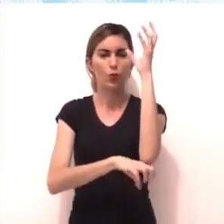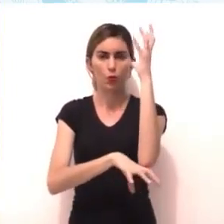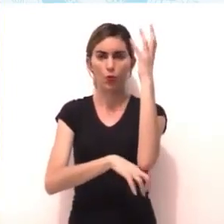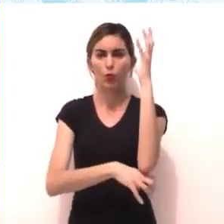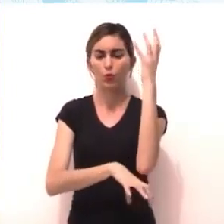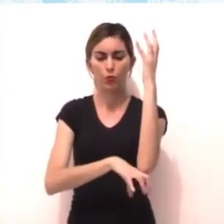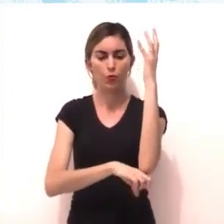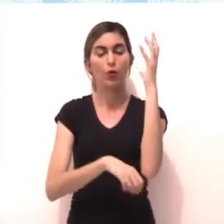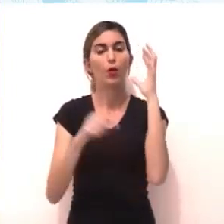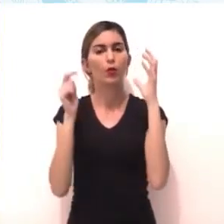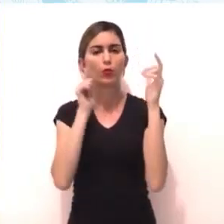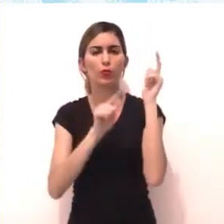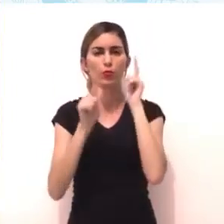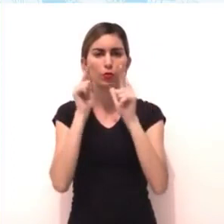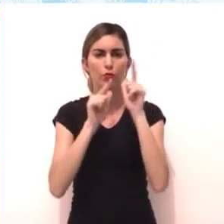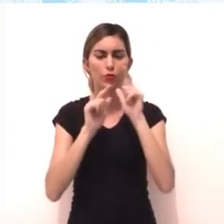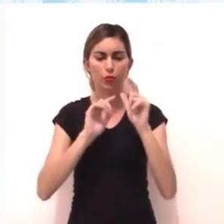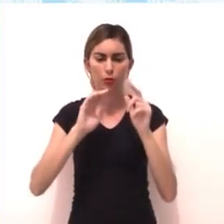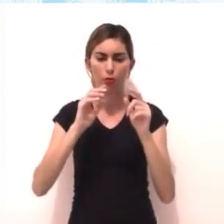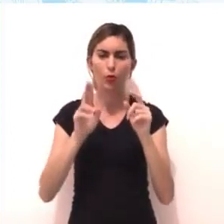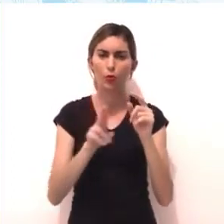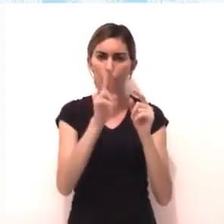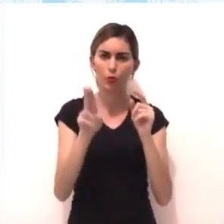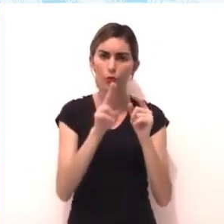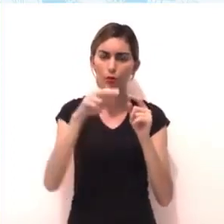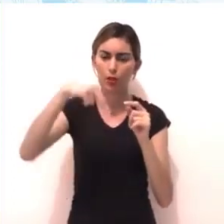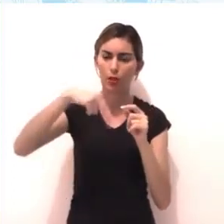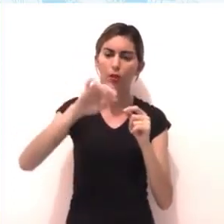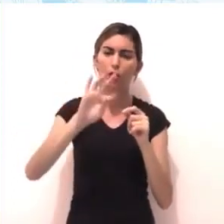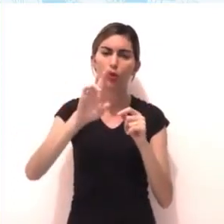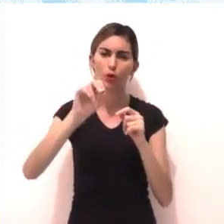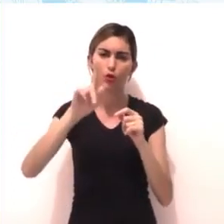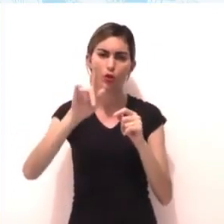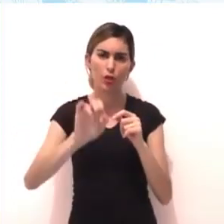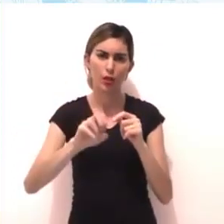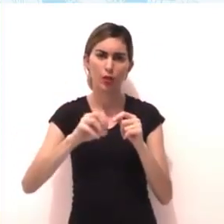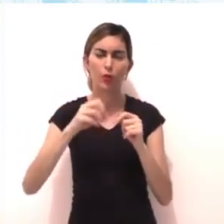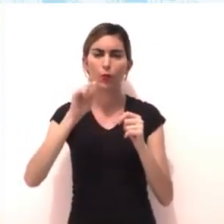são capazes de utilizar diretamente o nitrogênio do ar,